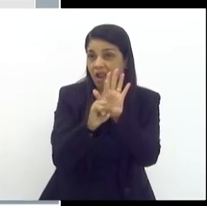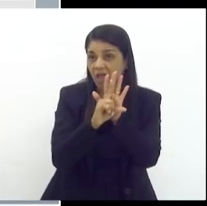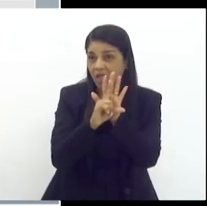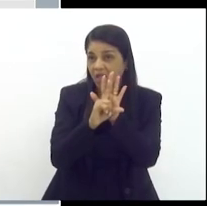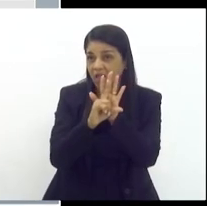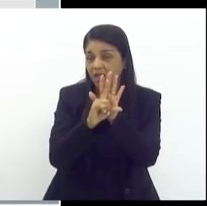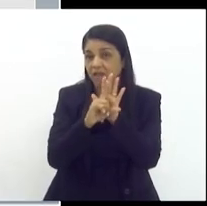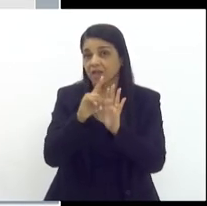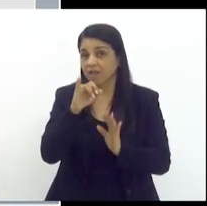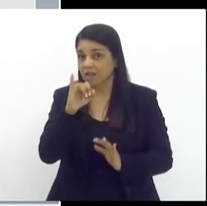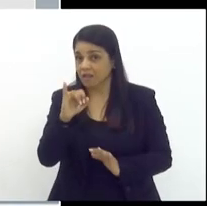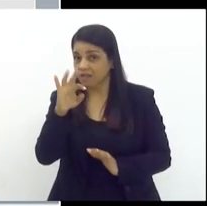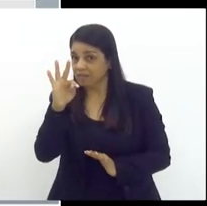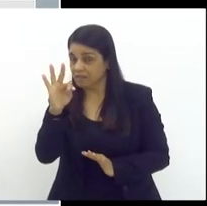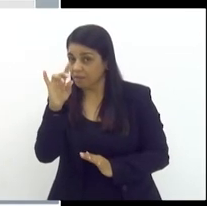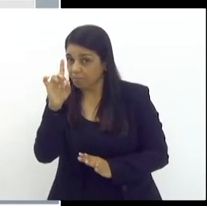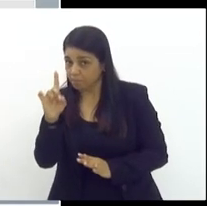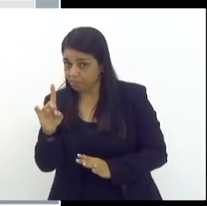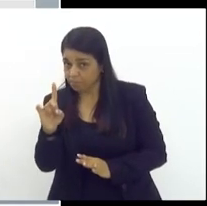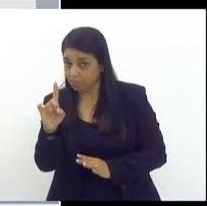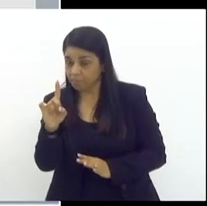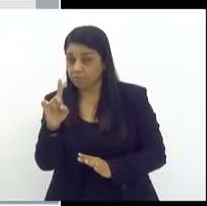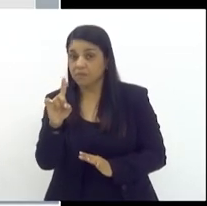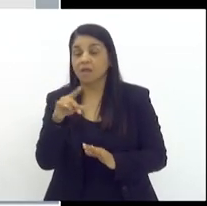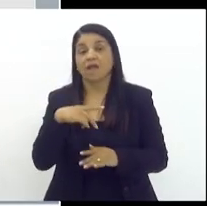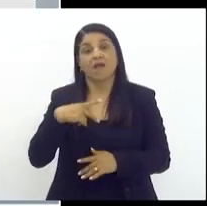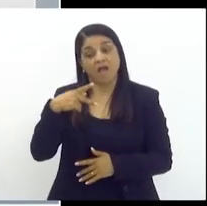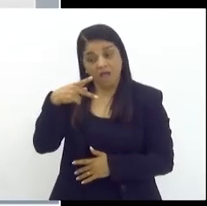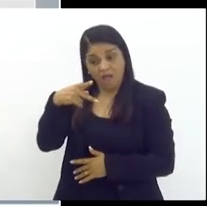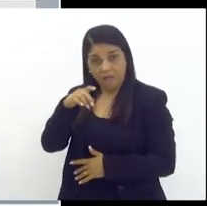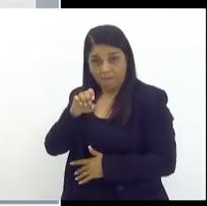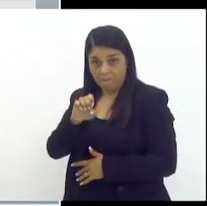mas a técnica também estipulou